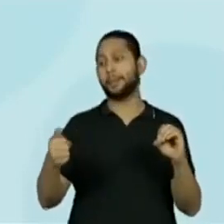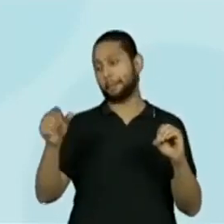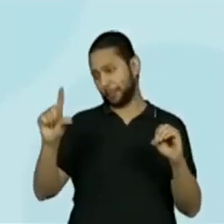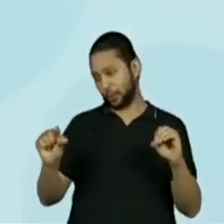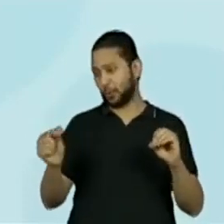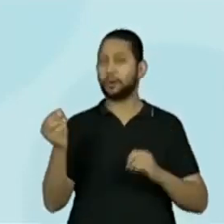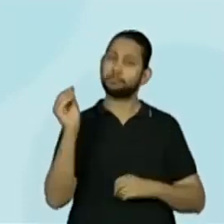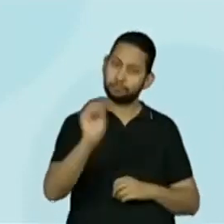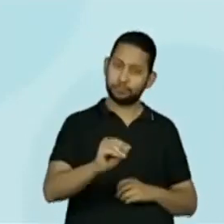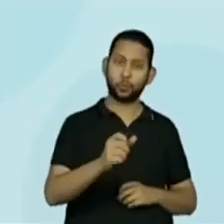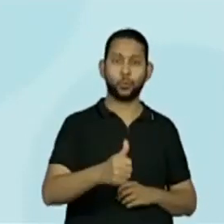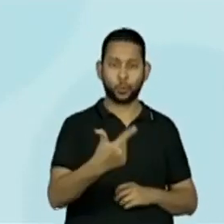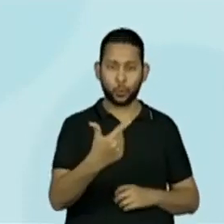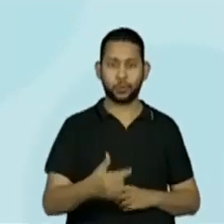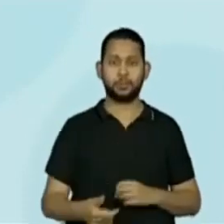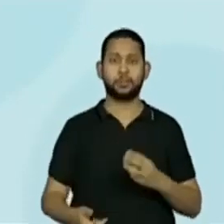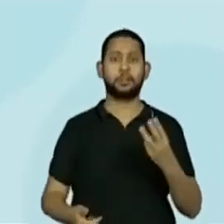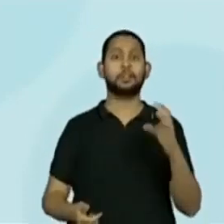E o último,